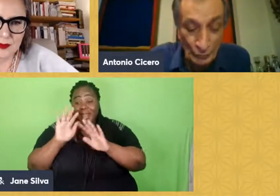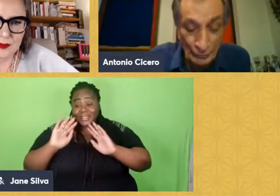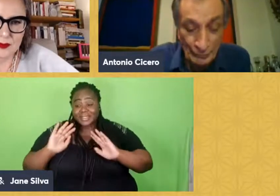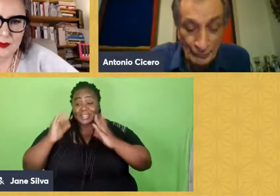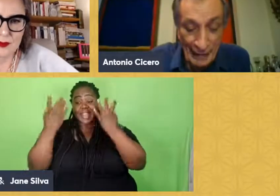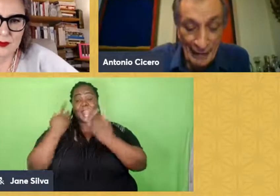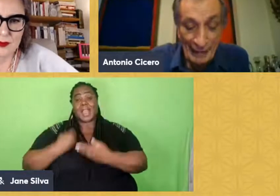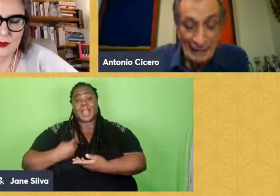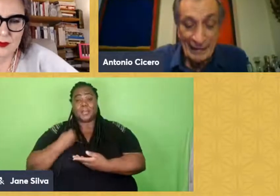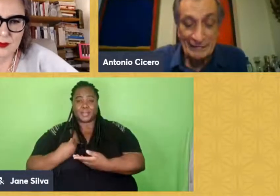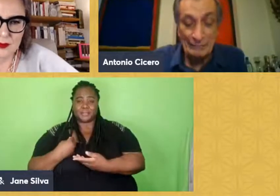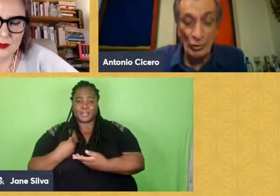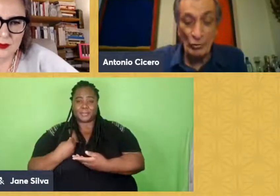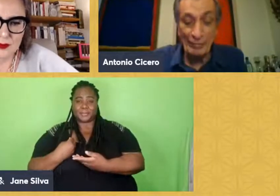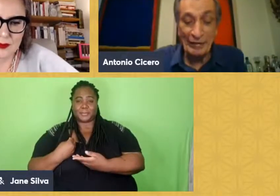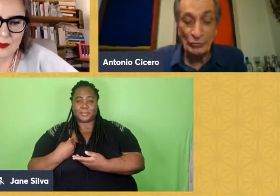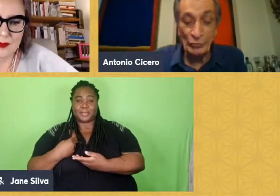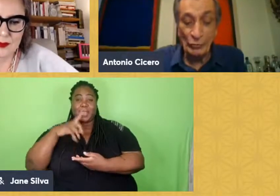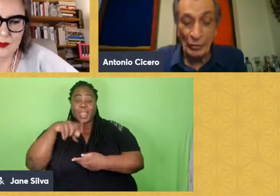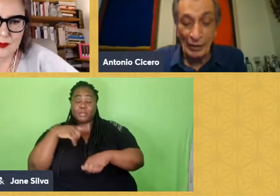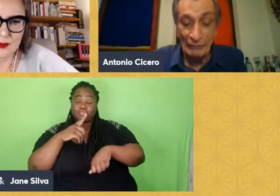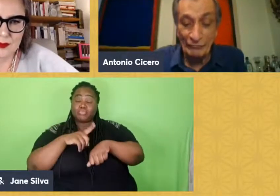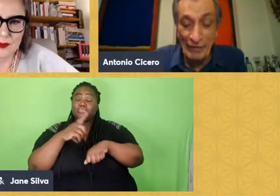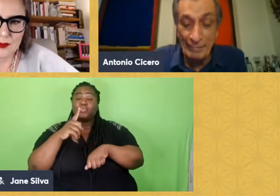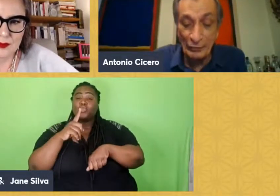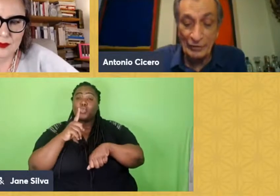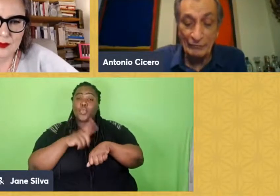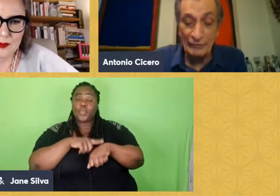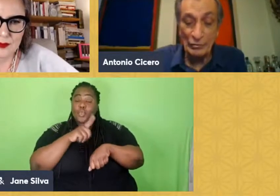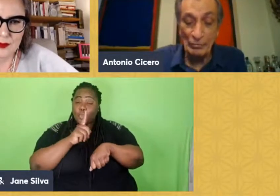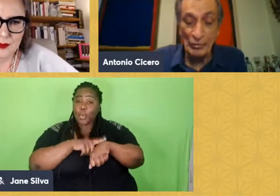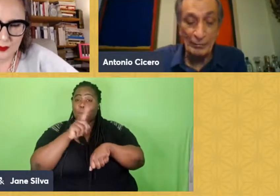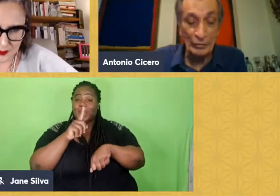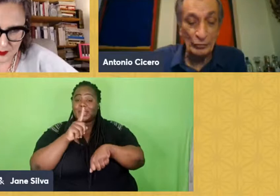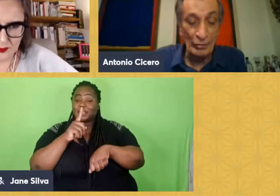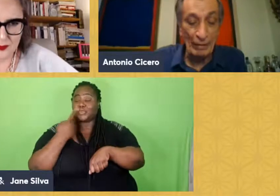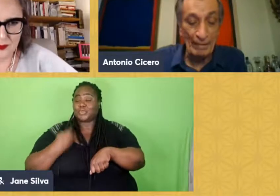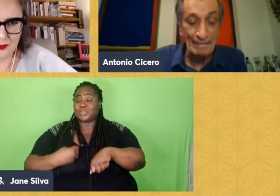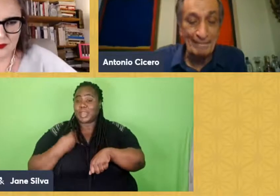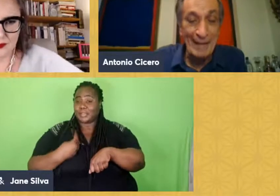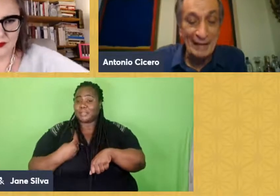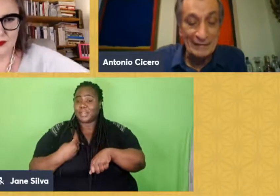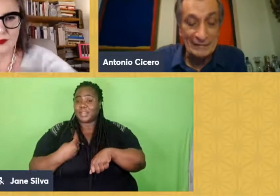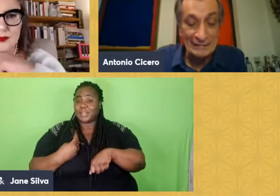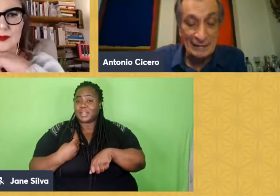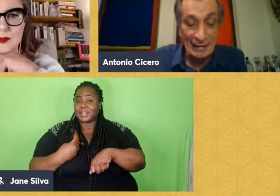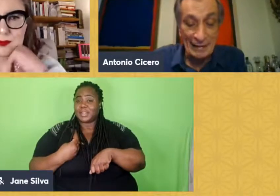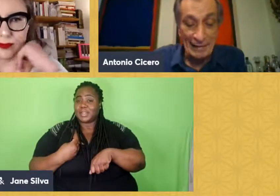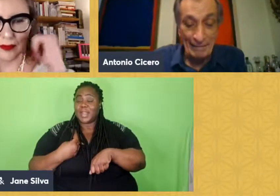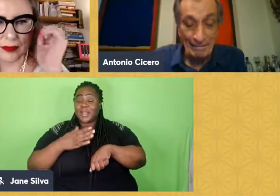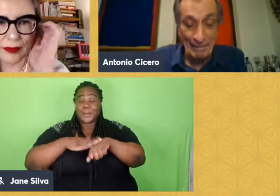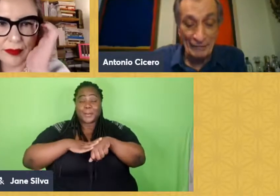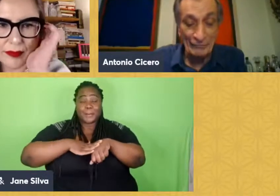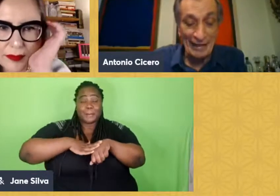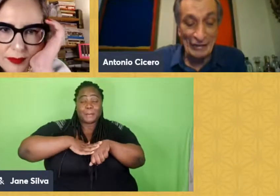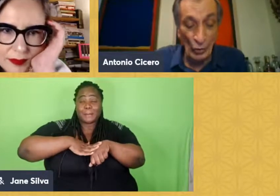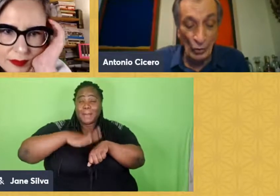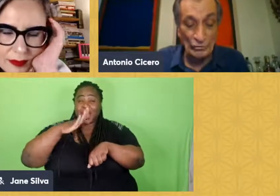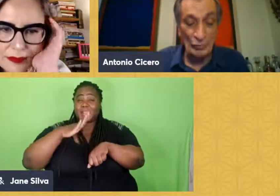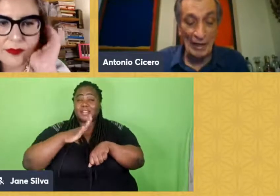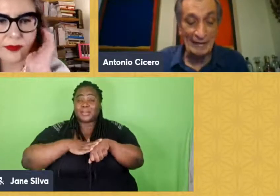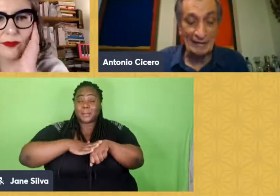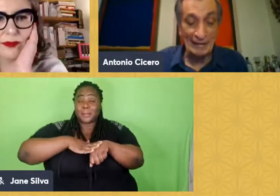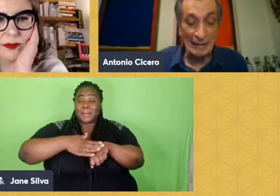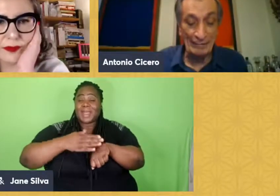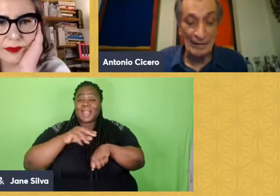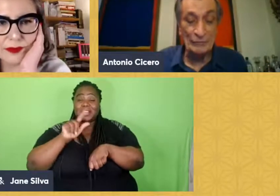monumento, e esse monumento efêmero da vida, o monumento mais